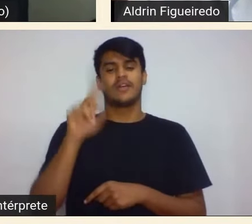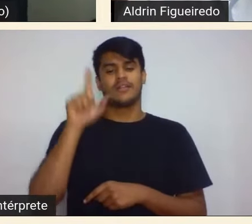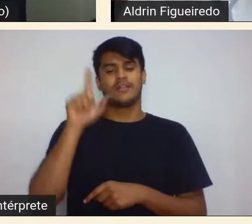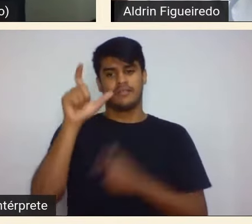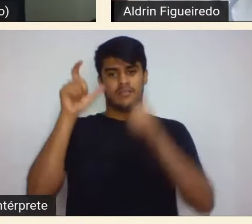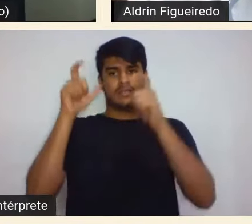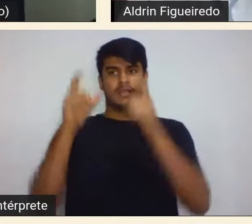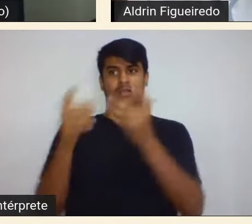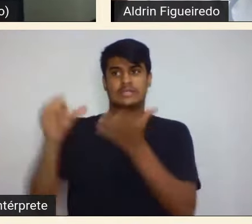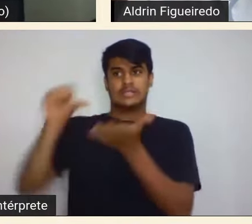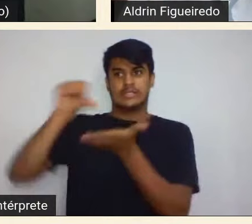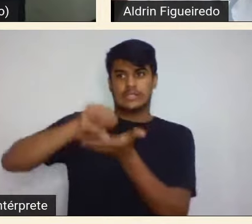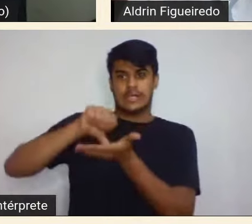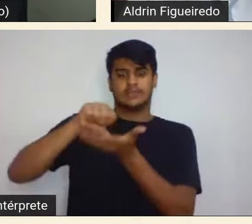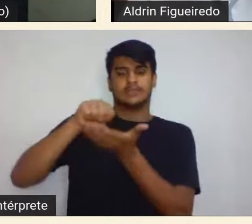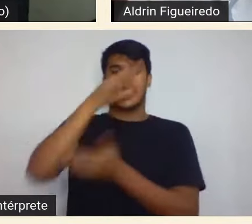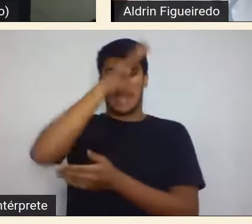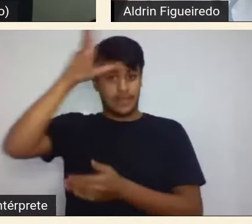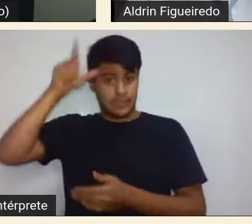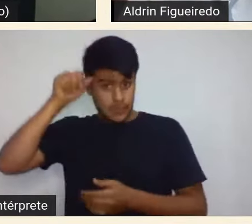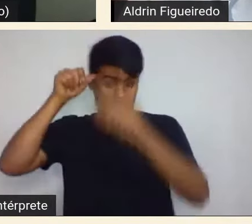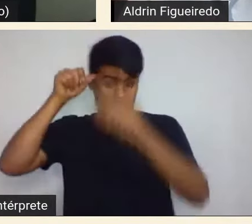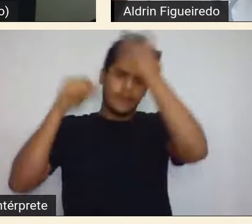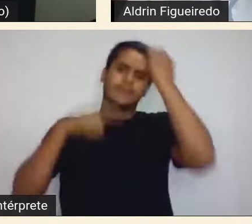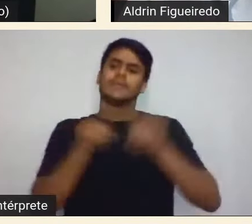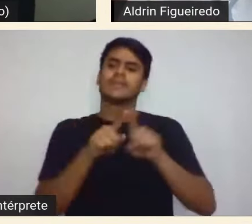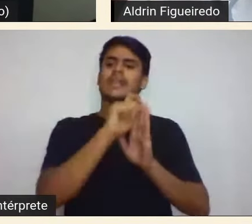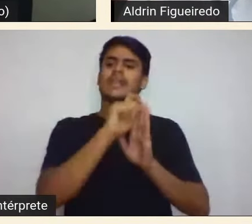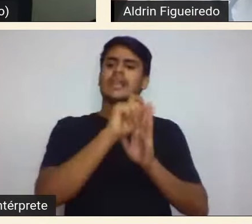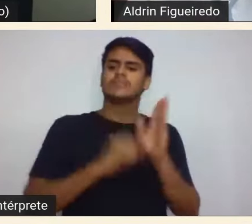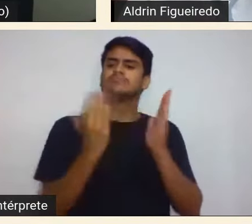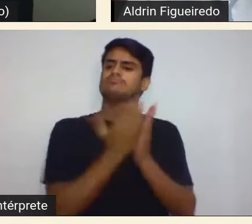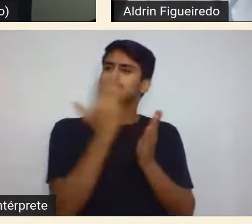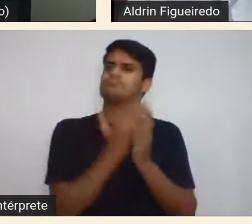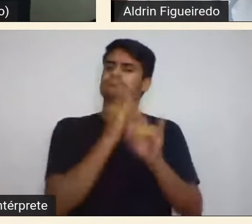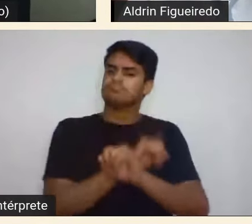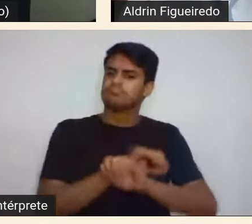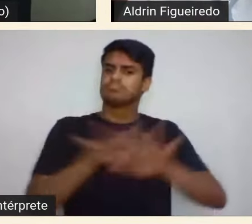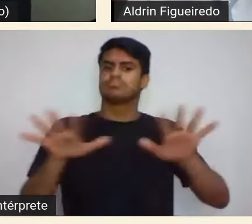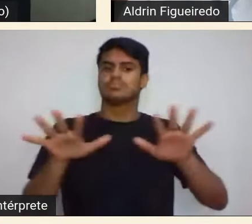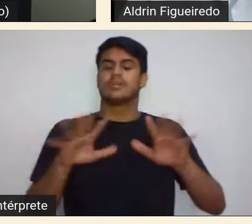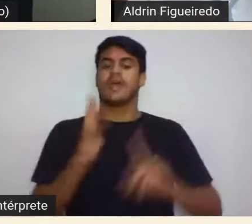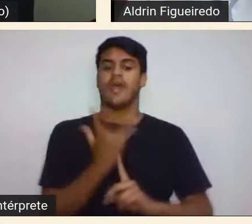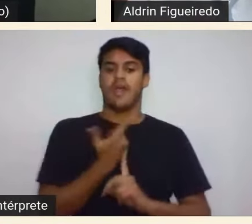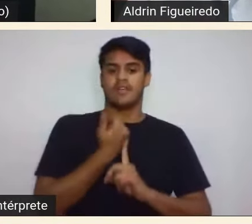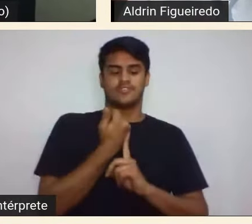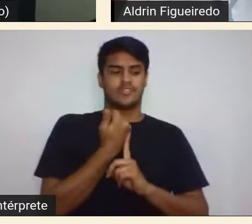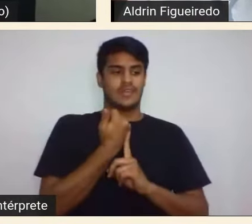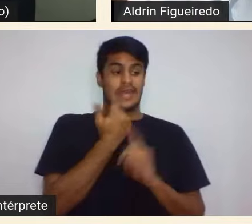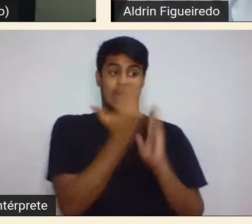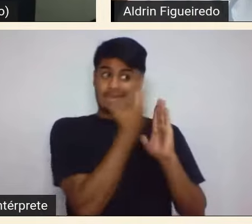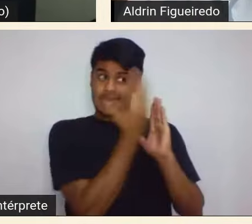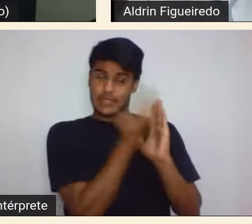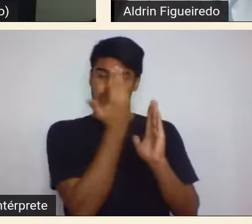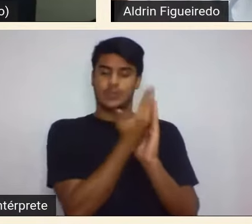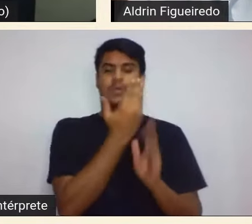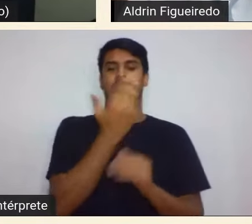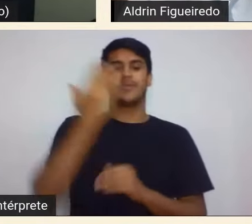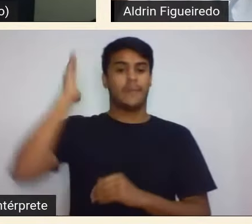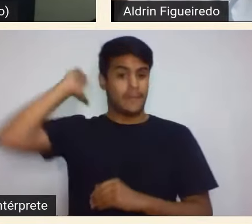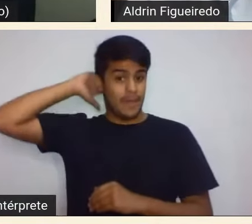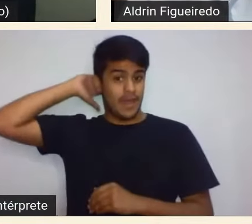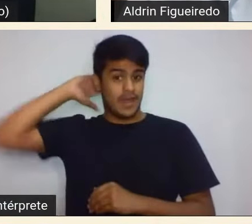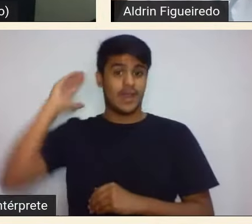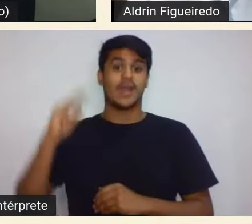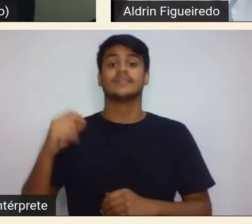outros, Os Vândalos do Apocalipse e Outras Histórias, Arte e Literatura no Pará dos anos 20, publicados pela